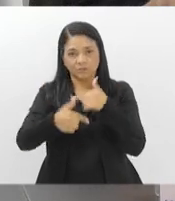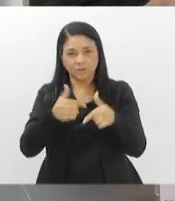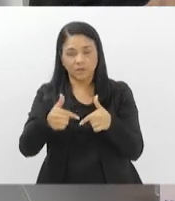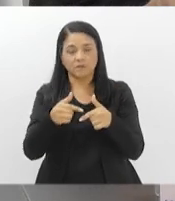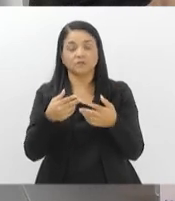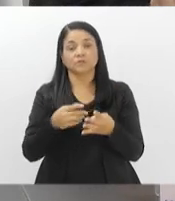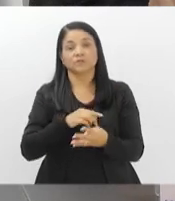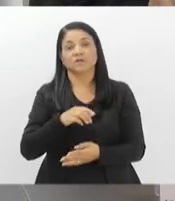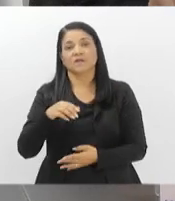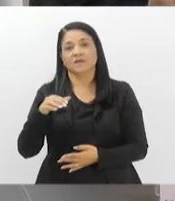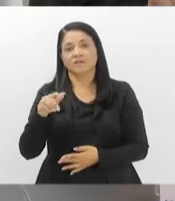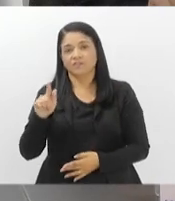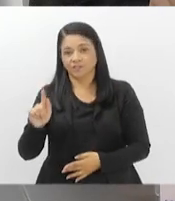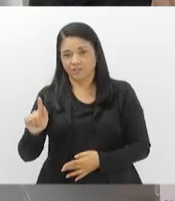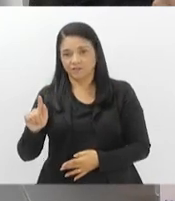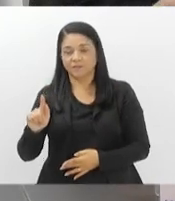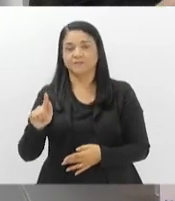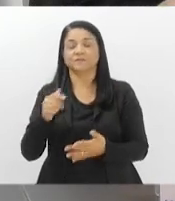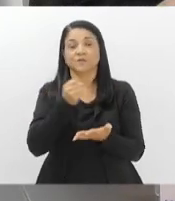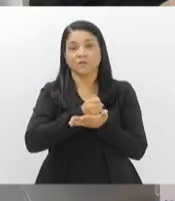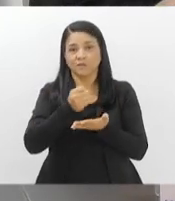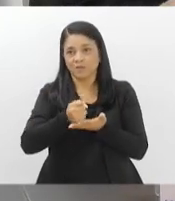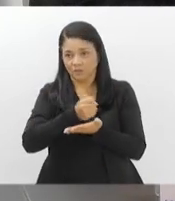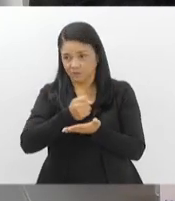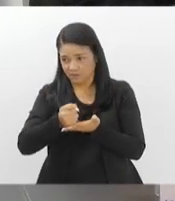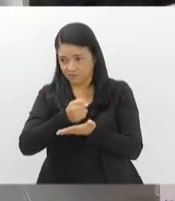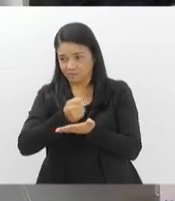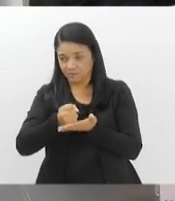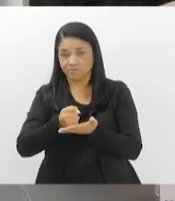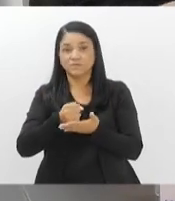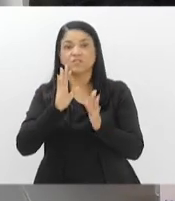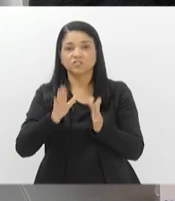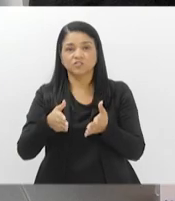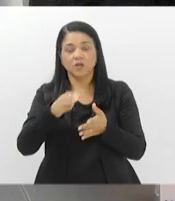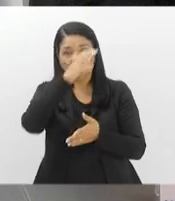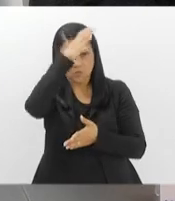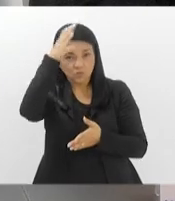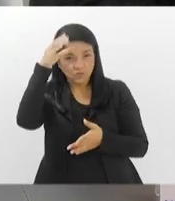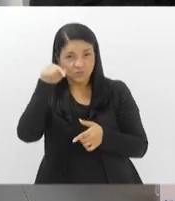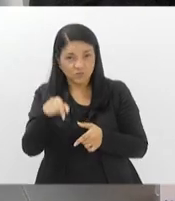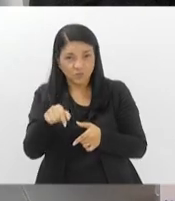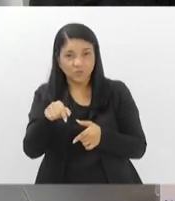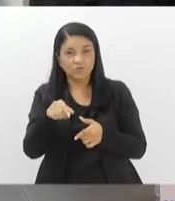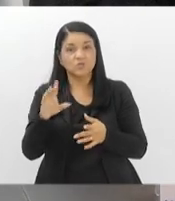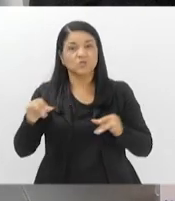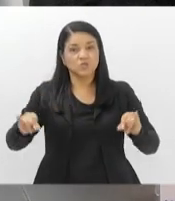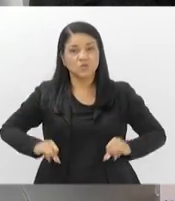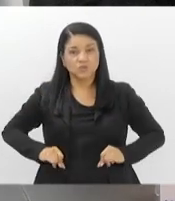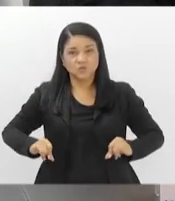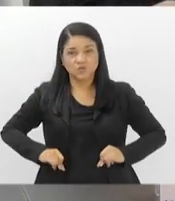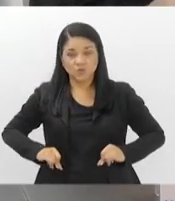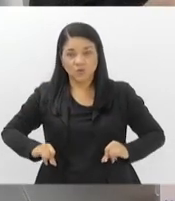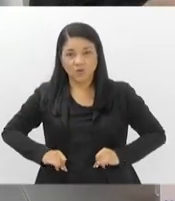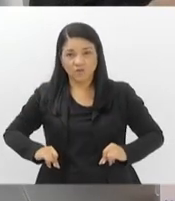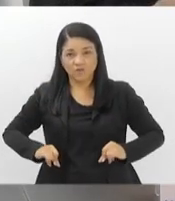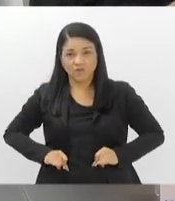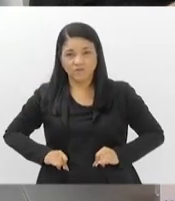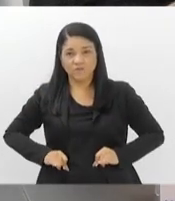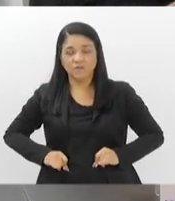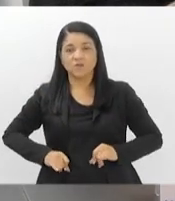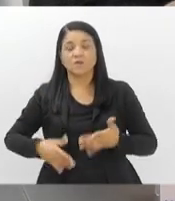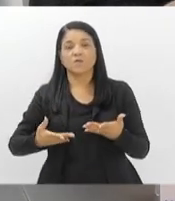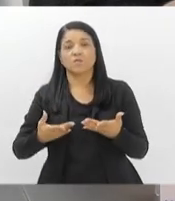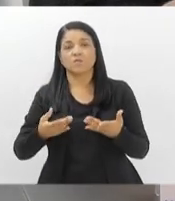beneficiários e contratantes todosos consumidores que já sofreram ou ainda só s com condutas